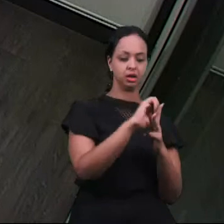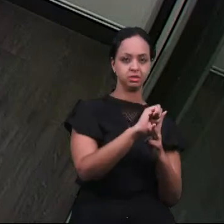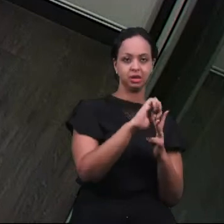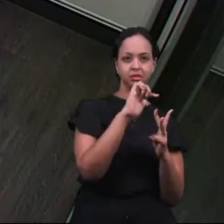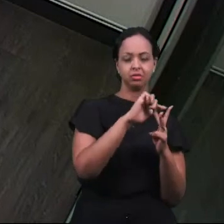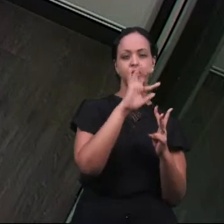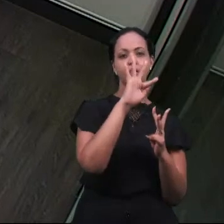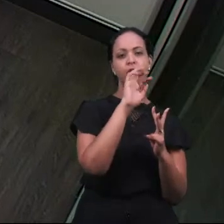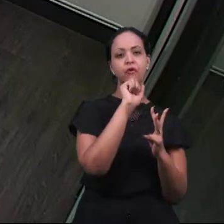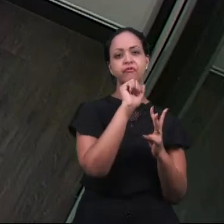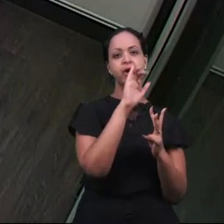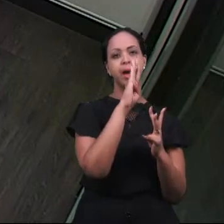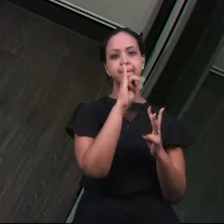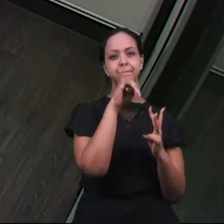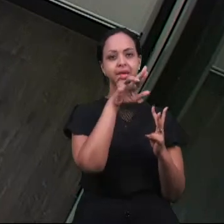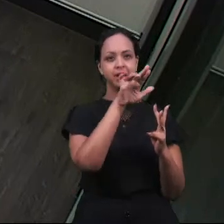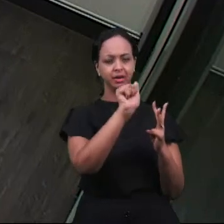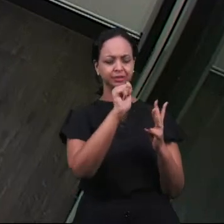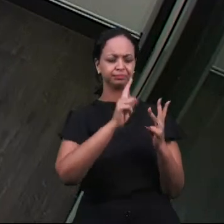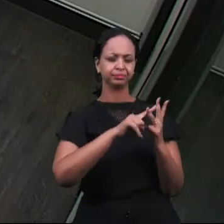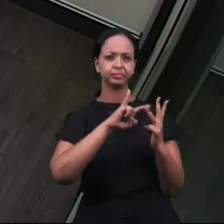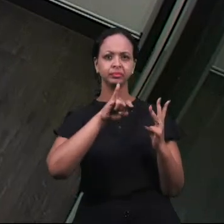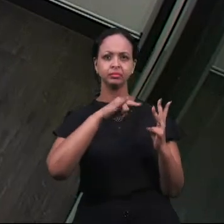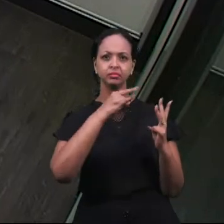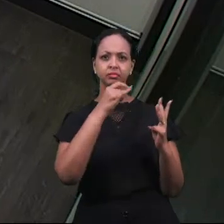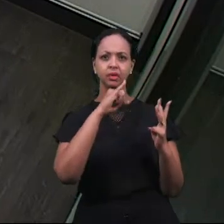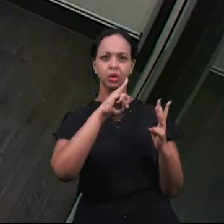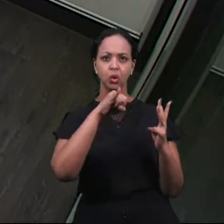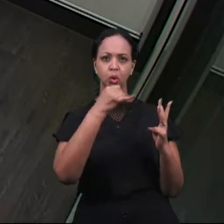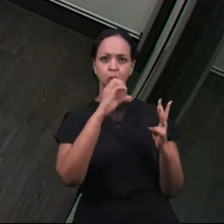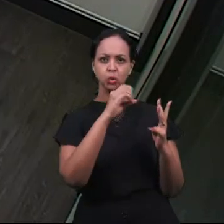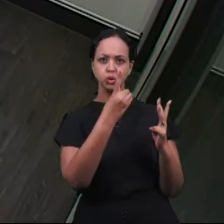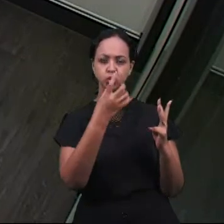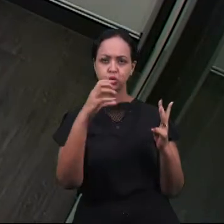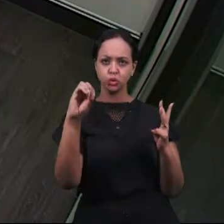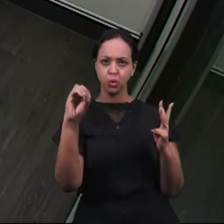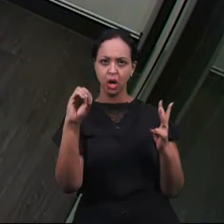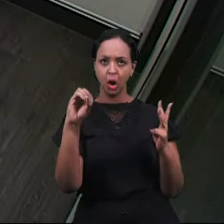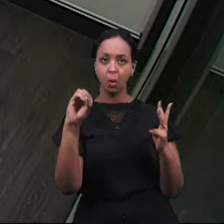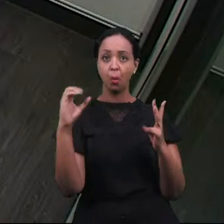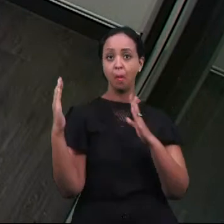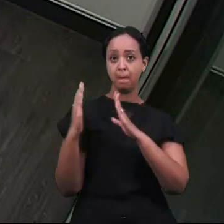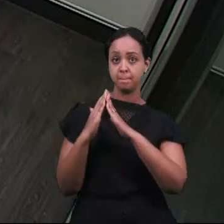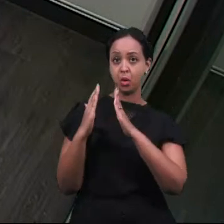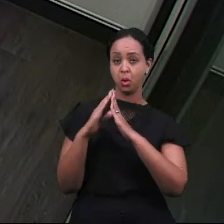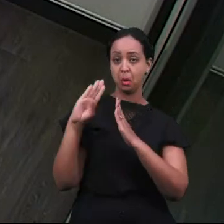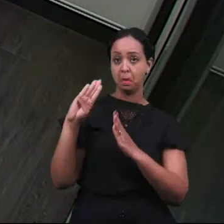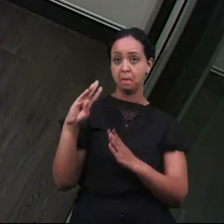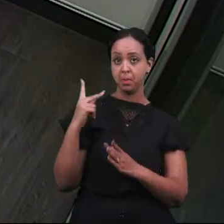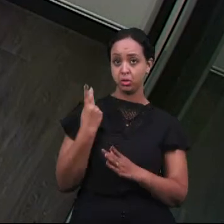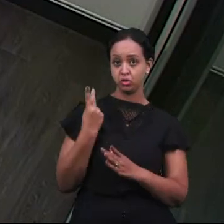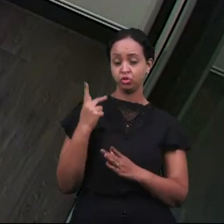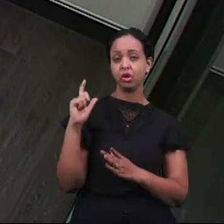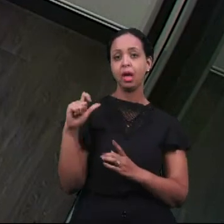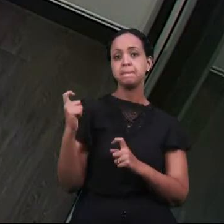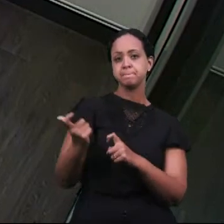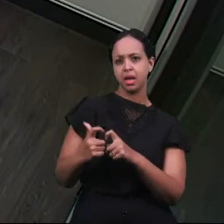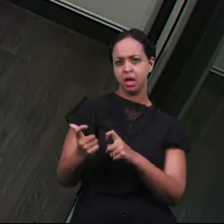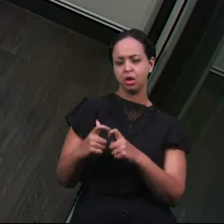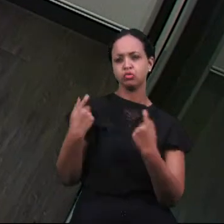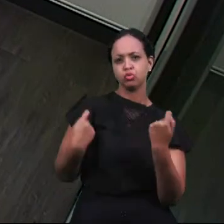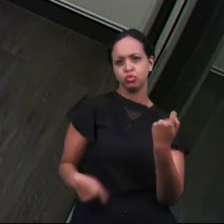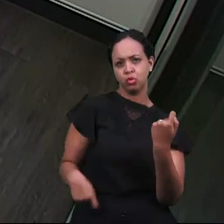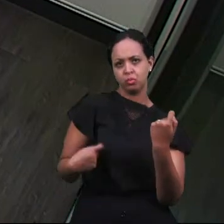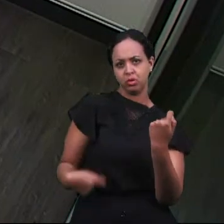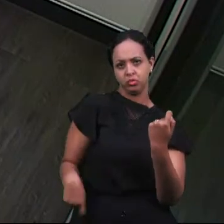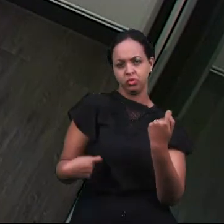sempre aqui. Amém, amém. E o João Lucas. E o João Lucas, né? João Lucas mora em Belo Horizonte, é médico. E instrumentista lá da igreja de Nova